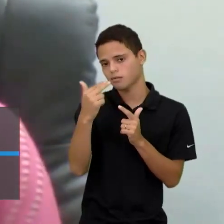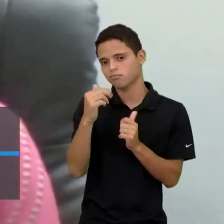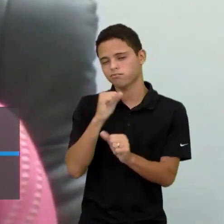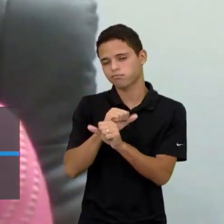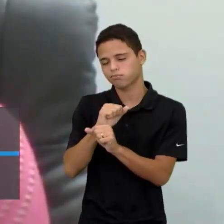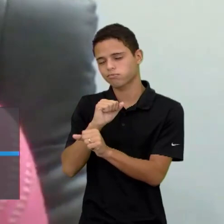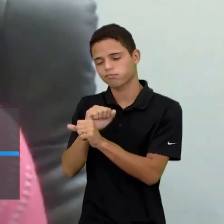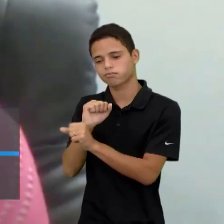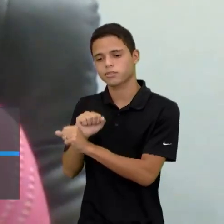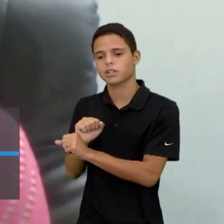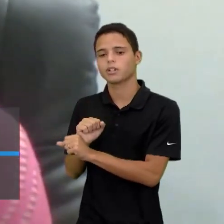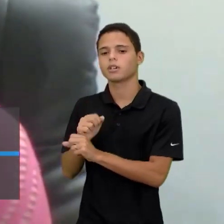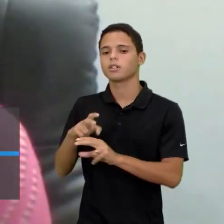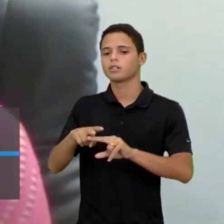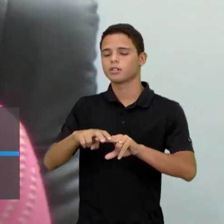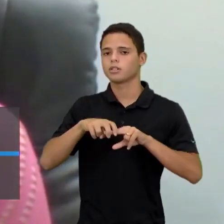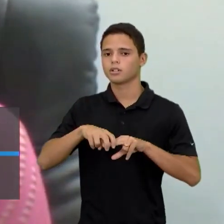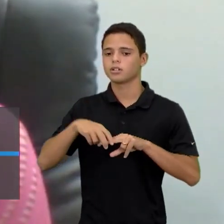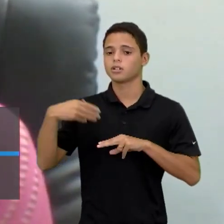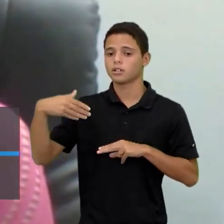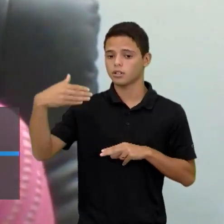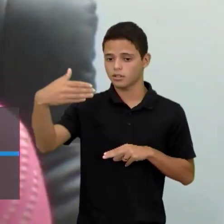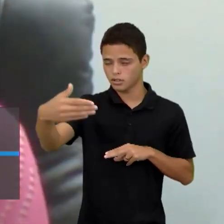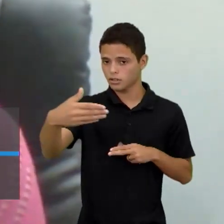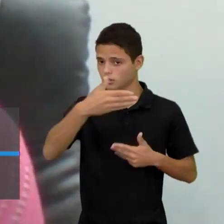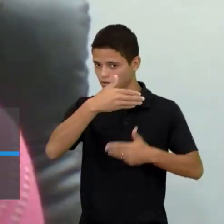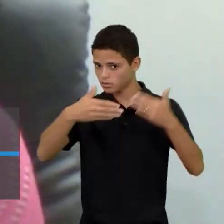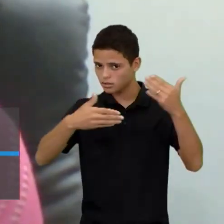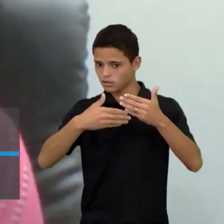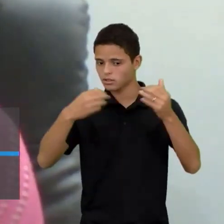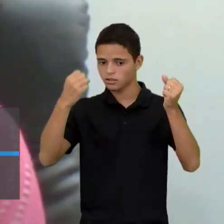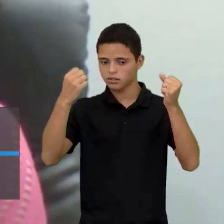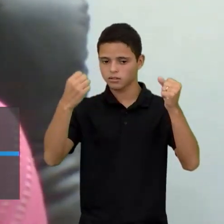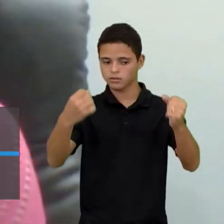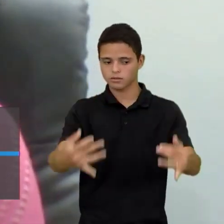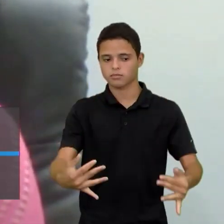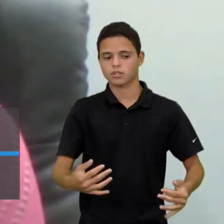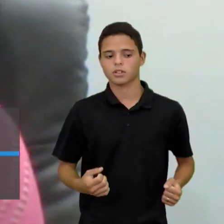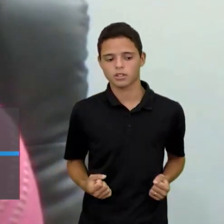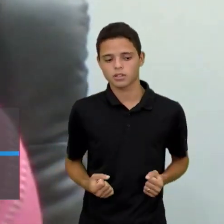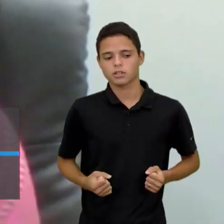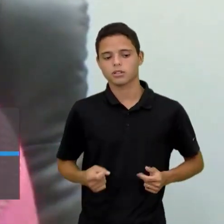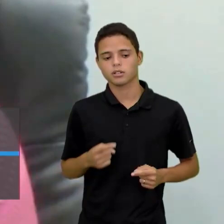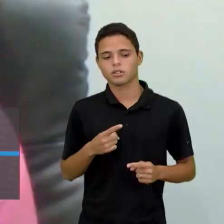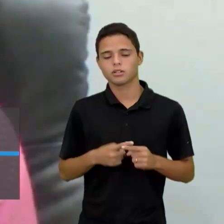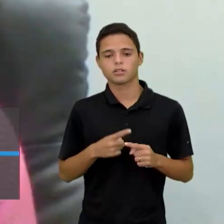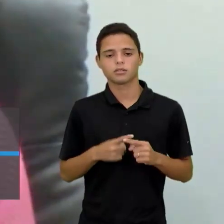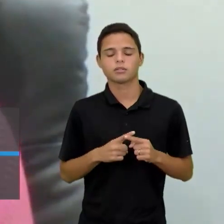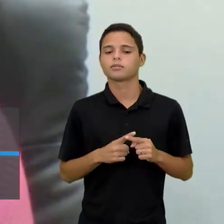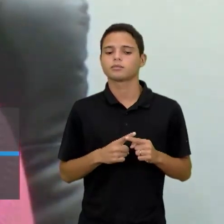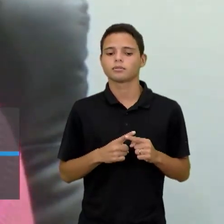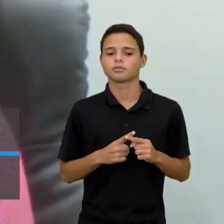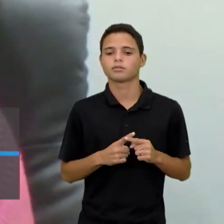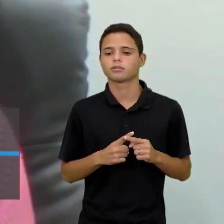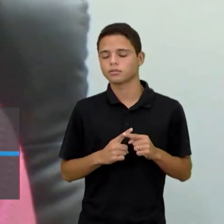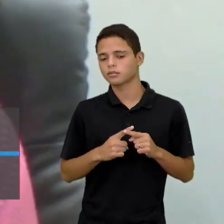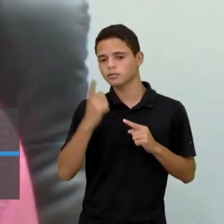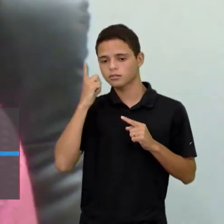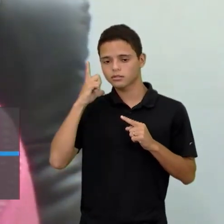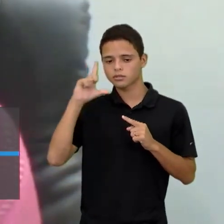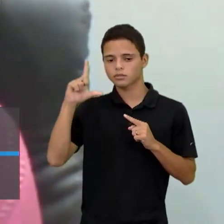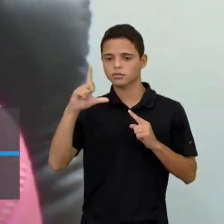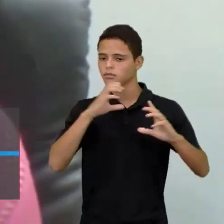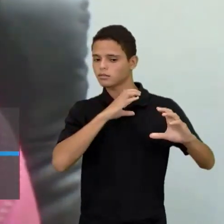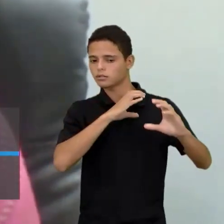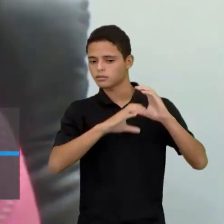frente, os próximos slides, eu vou mostrar a comunicação aumentativa alternativa. Porque é uma forma dele comunicar